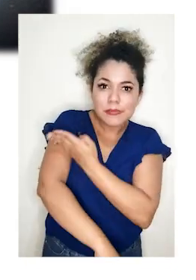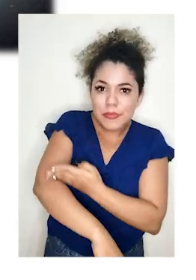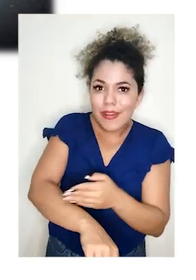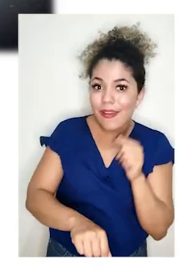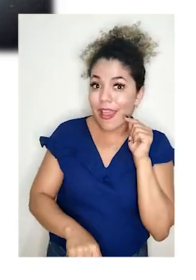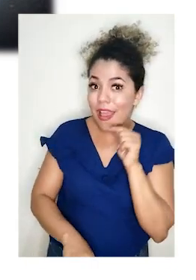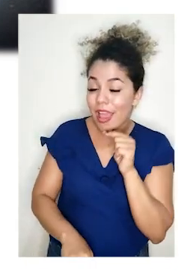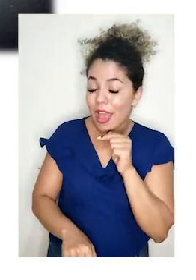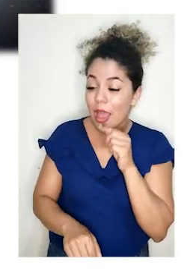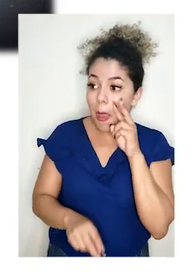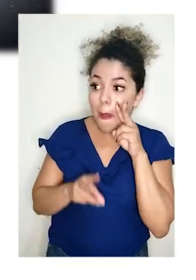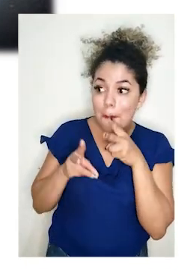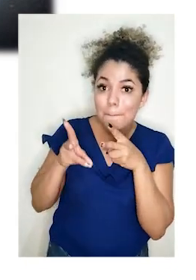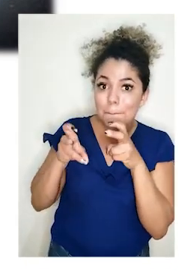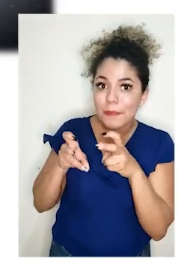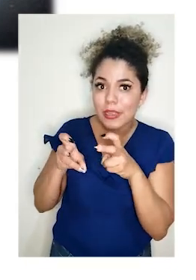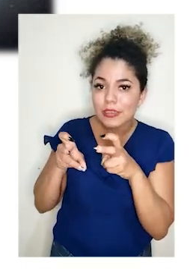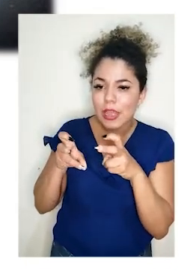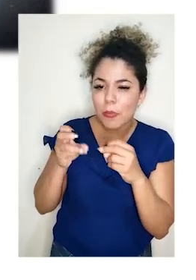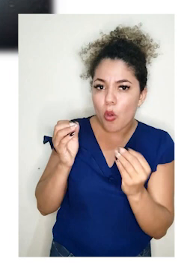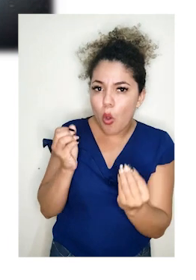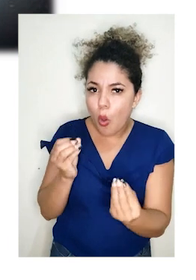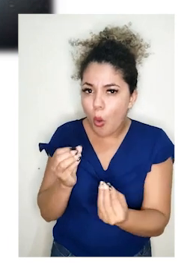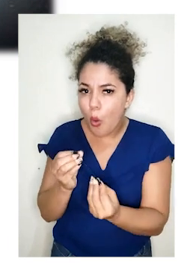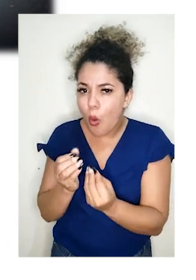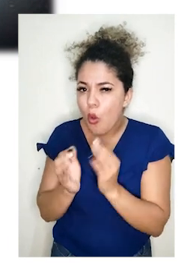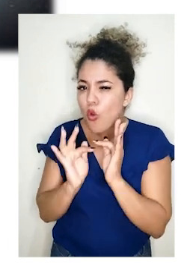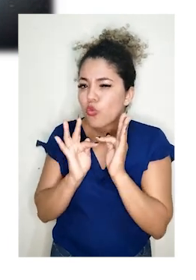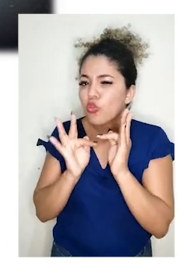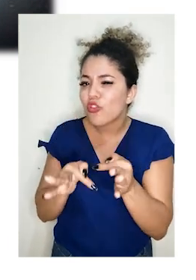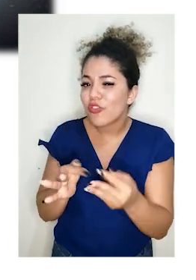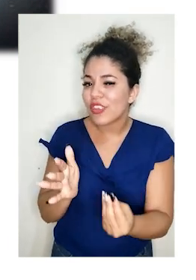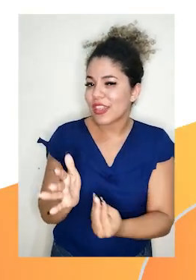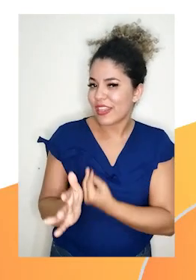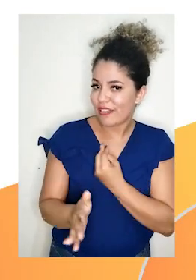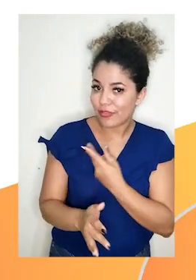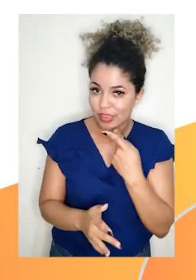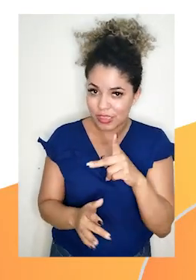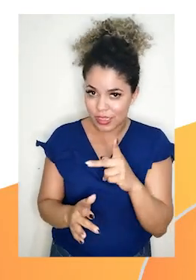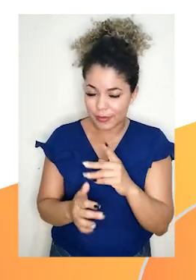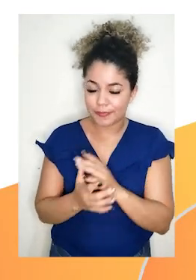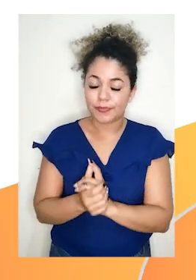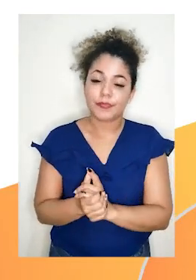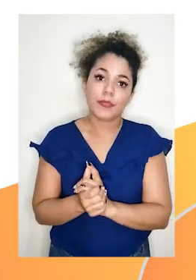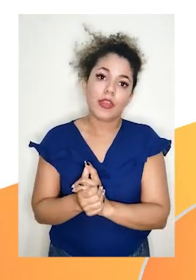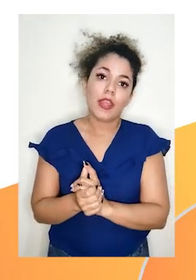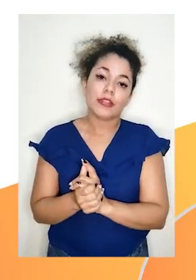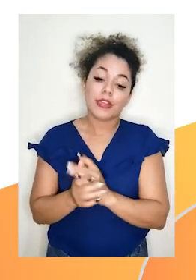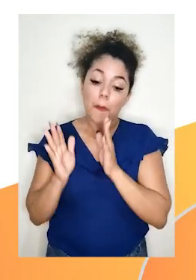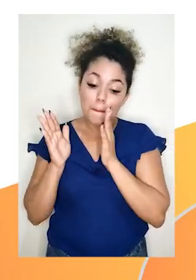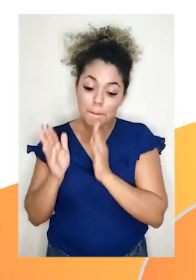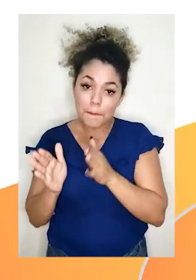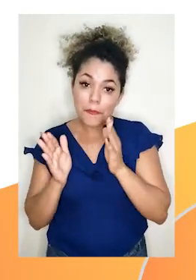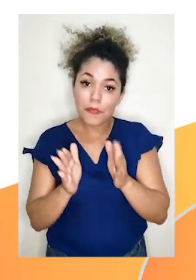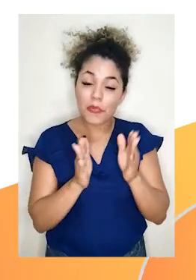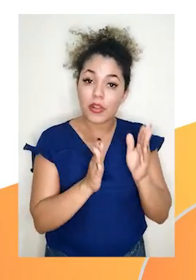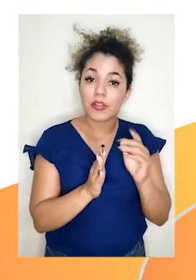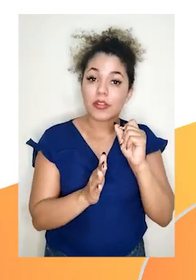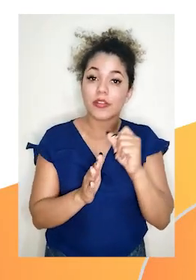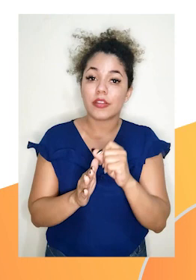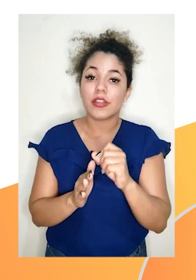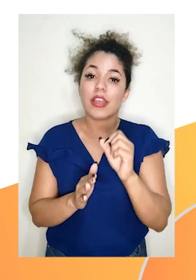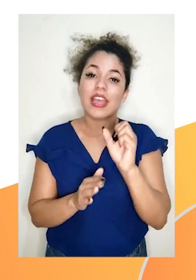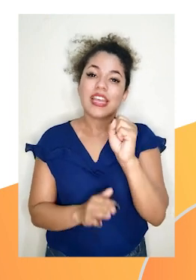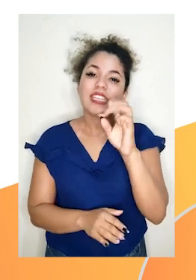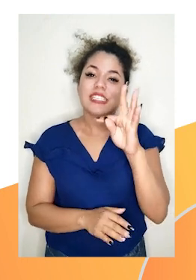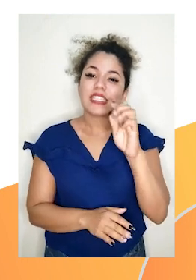estrelas são observadas no colapso, no final da vida de uma estrela. Portanto, aqui nós temos o processo chamado de estágio